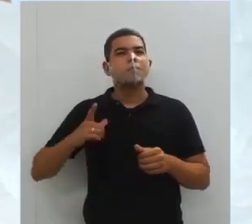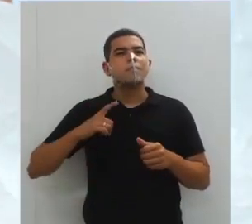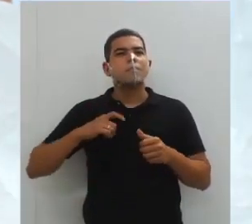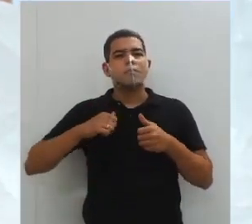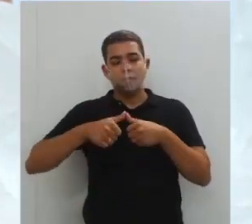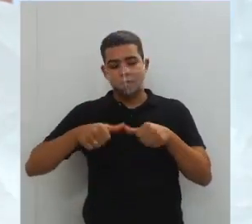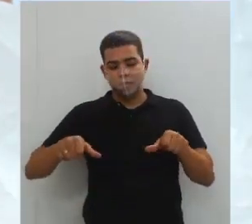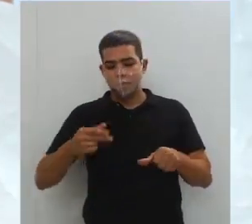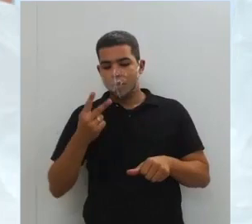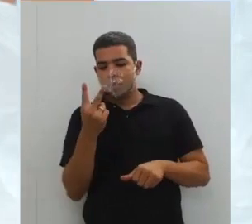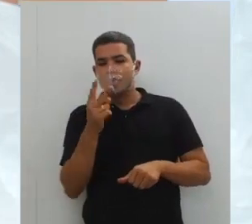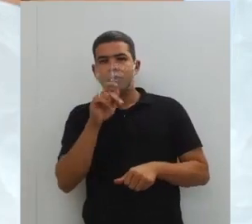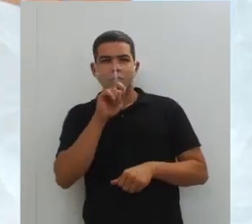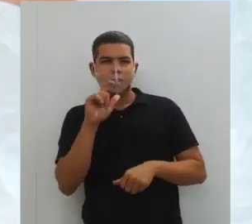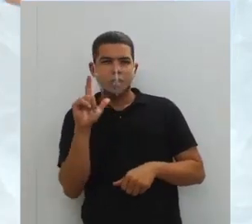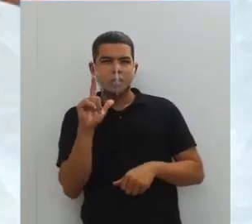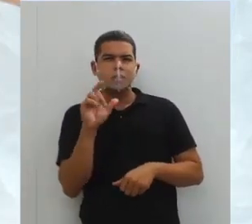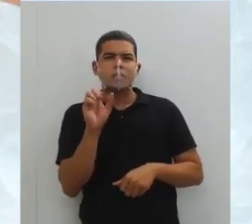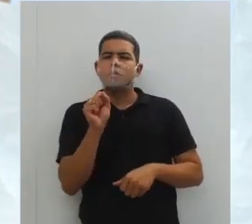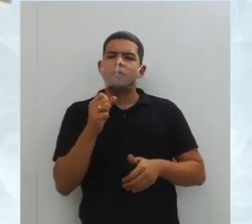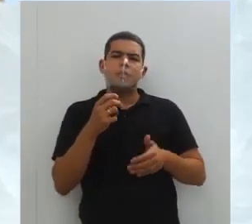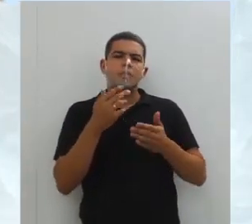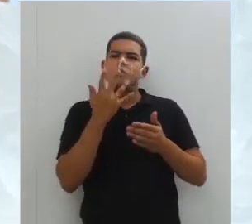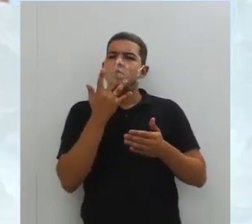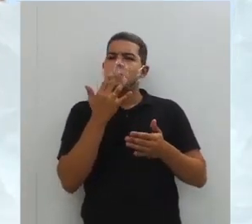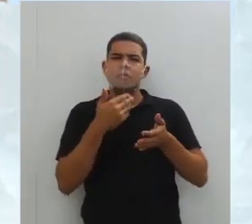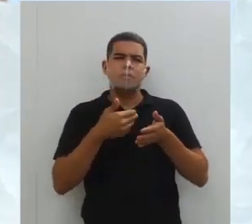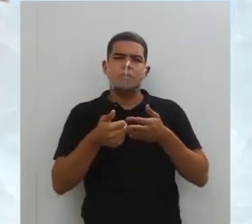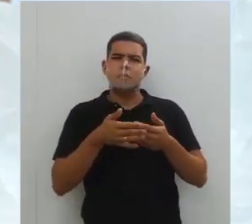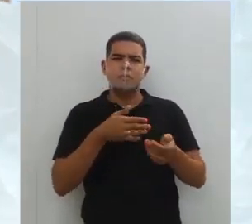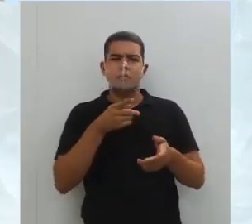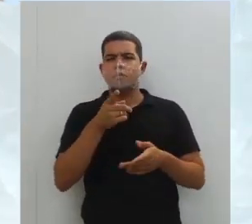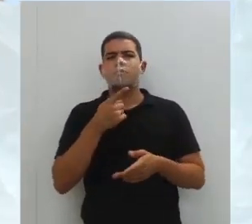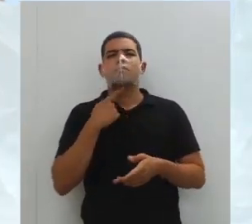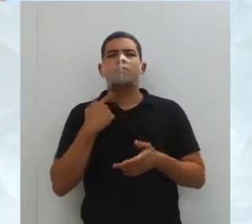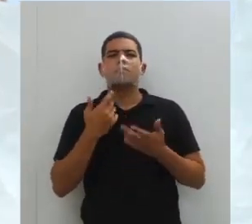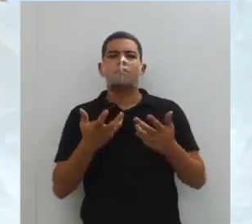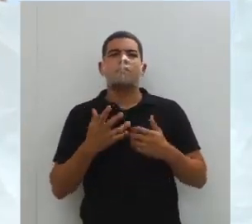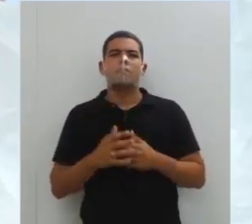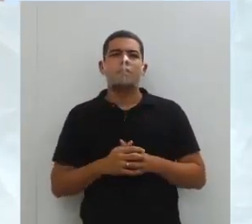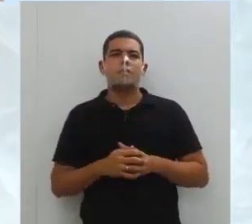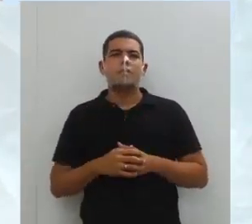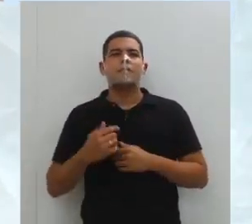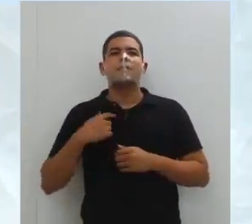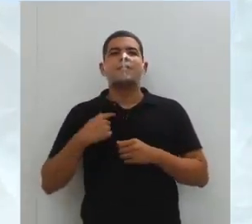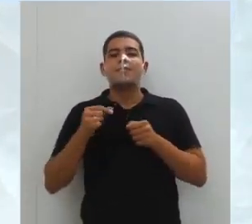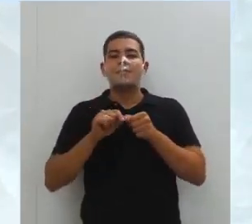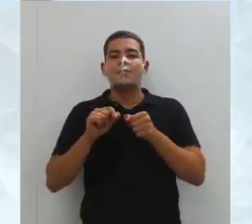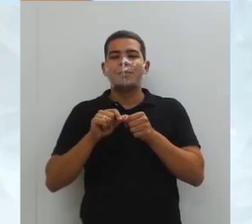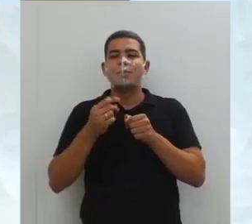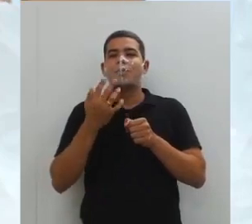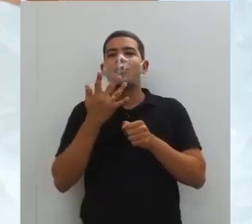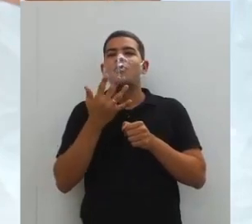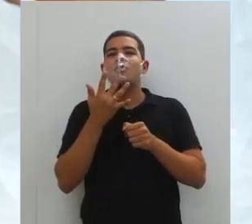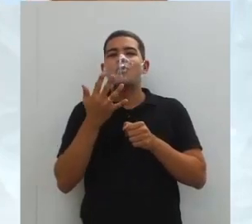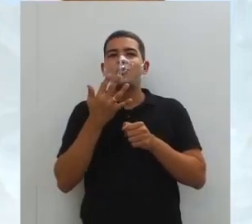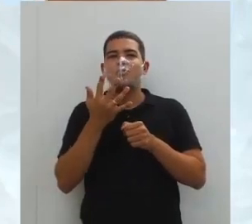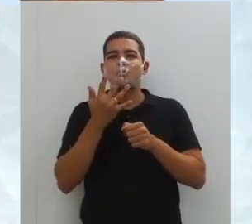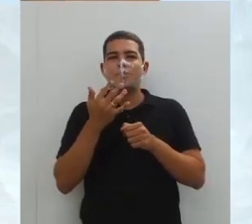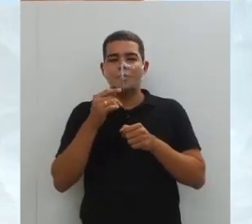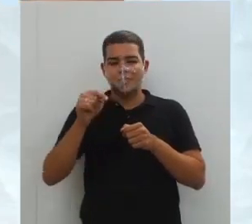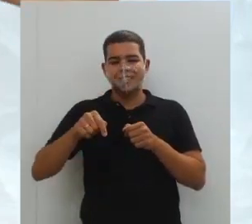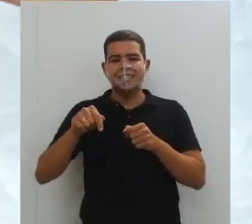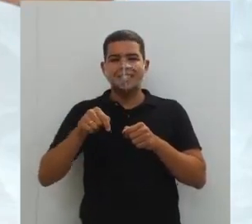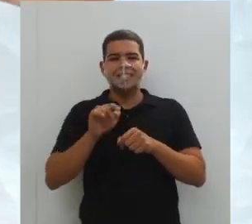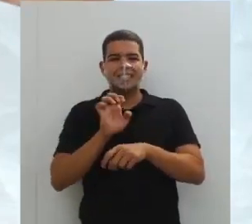cor azul, mas você pode fazer da cor que você quiser, tá? Peguei as cores do estado, pra